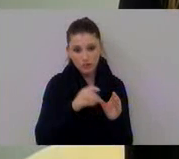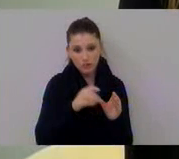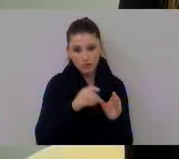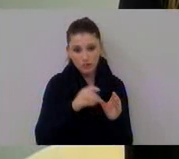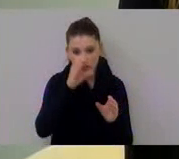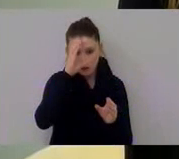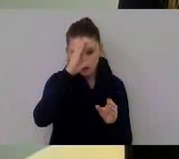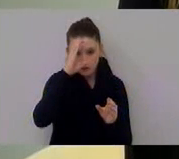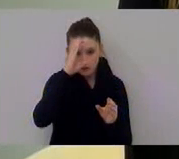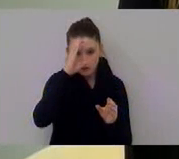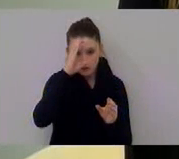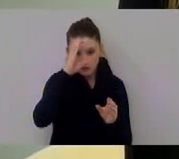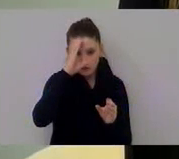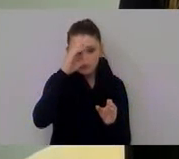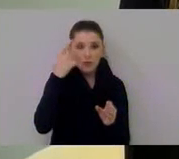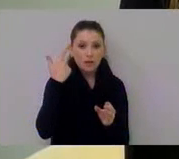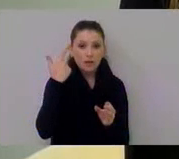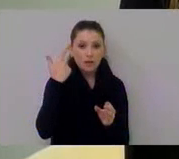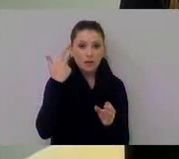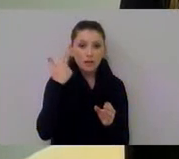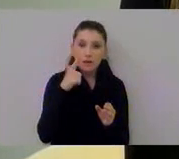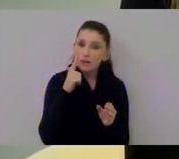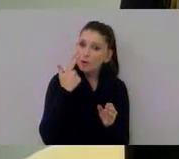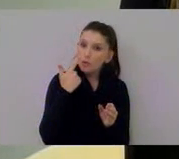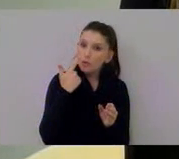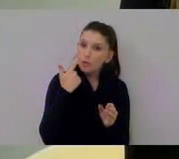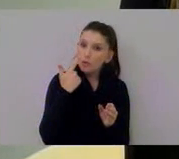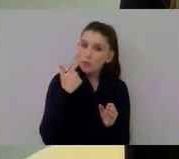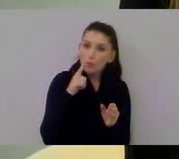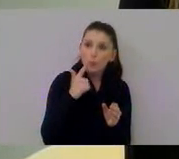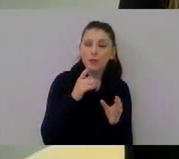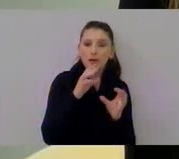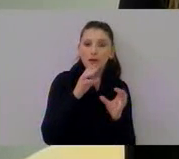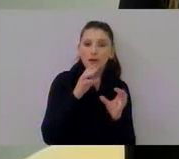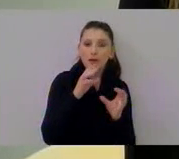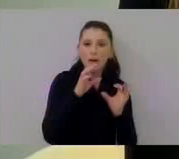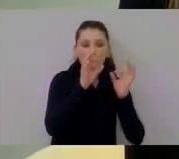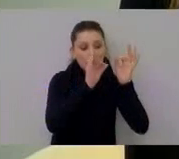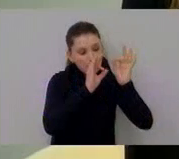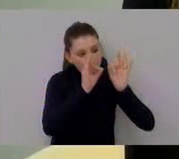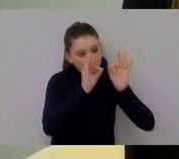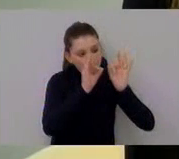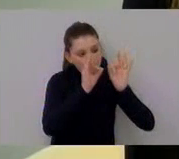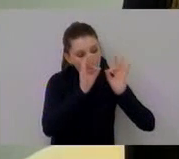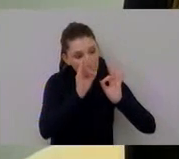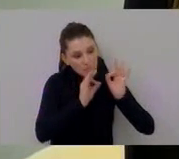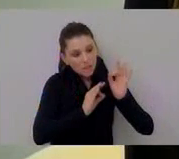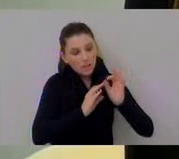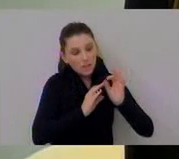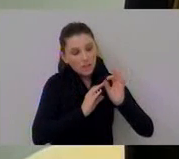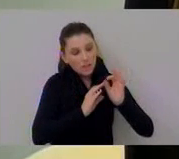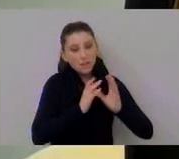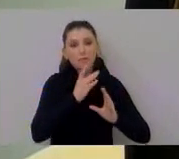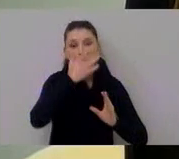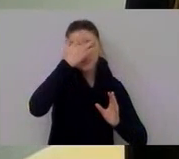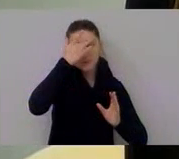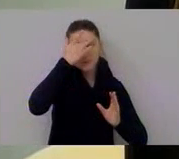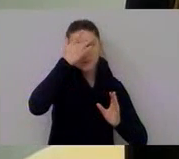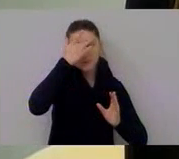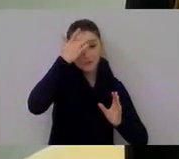que nacionalmente está atrasado, mas que o governo do estado já repassou isso